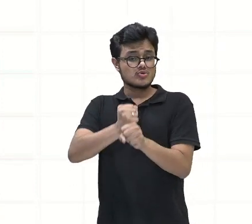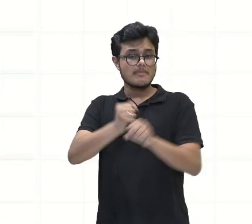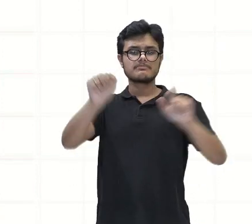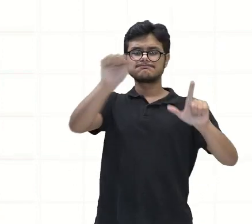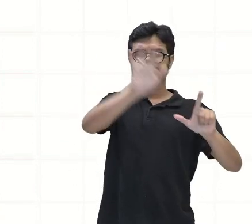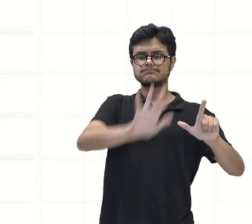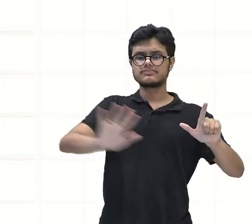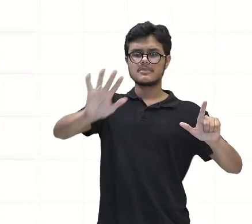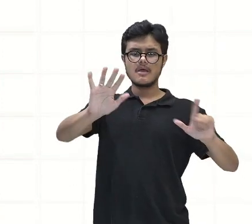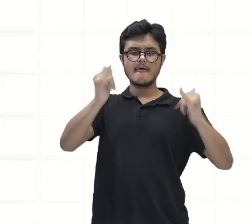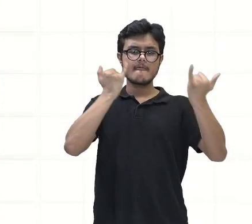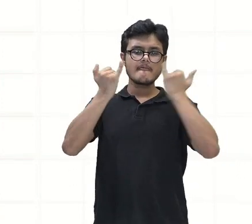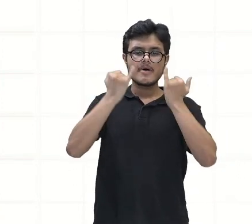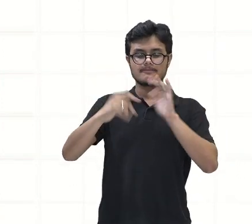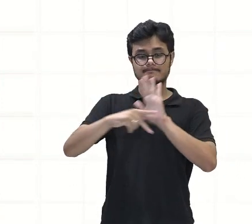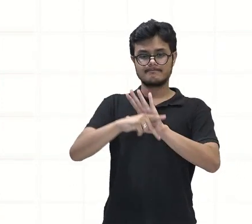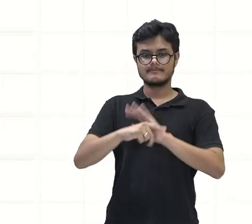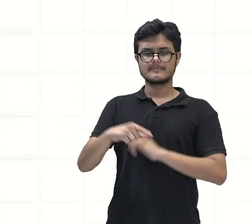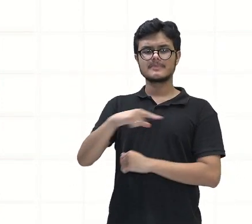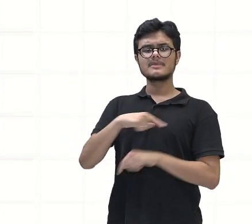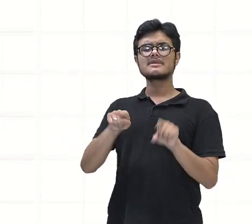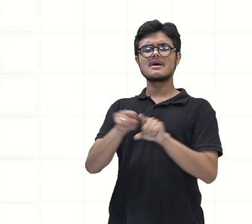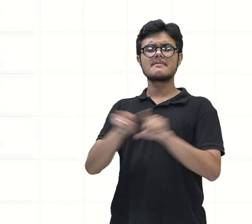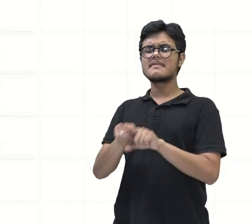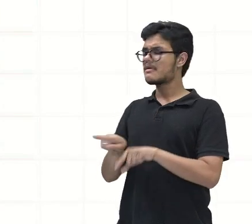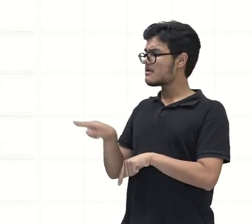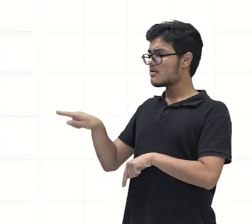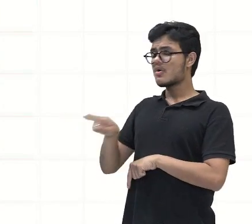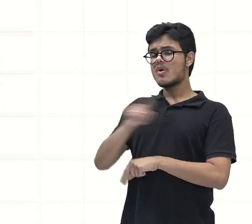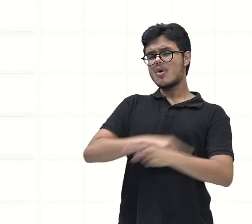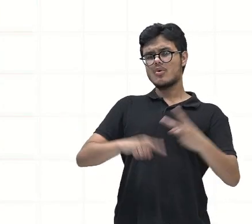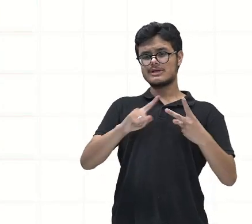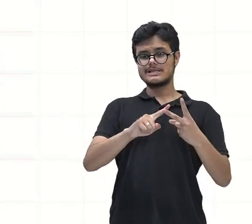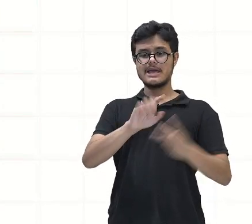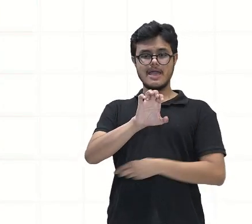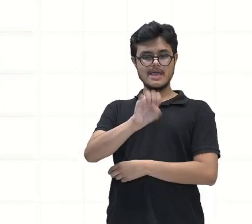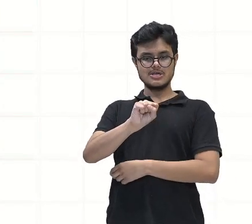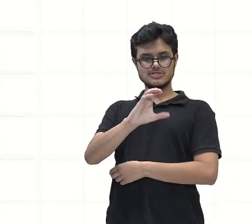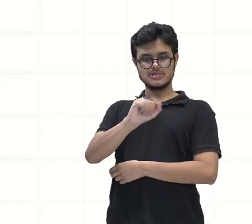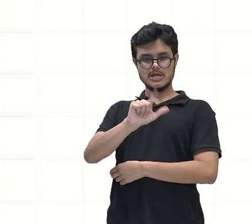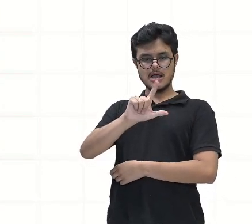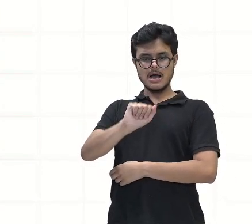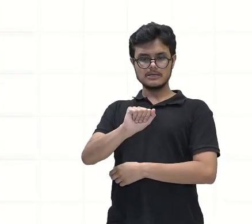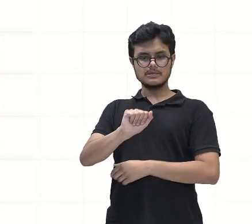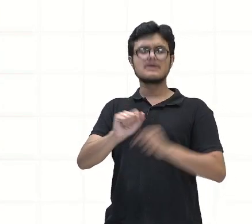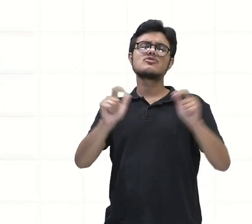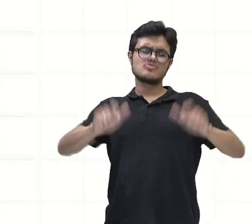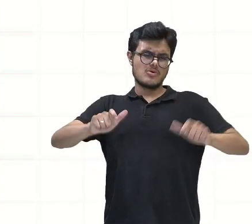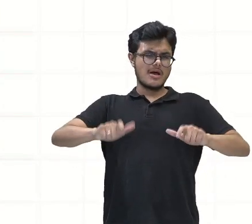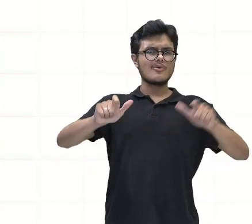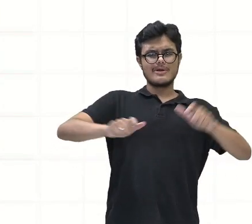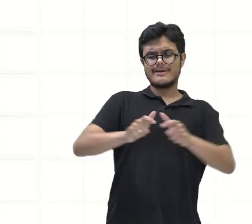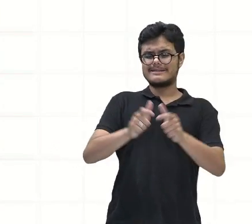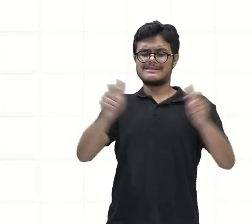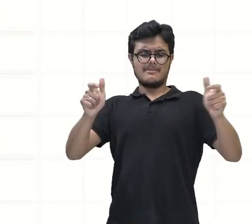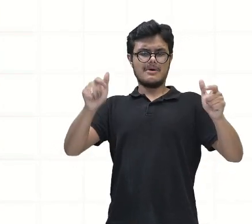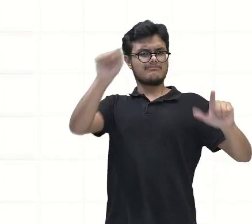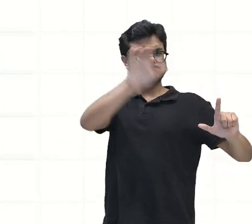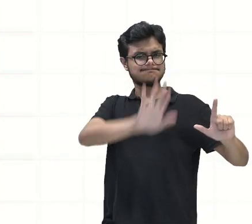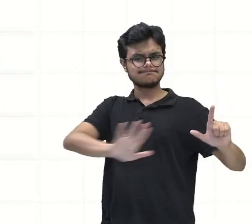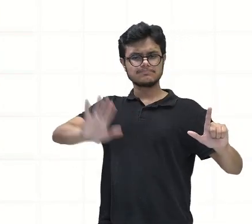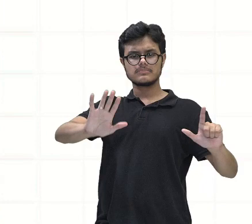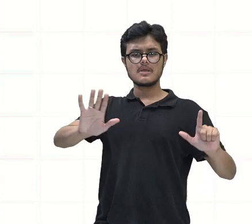e também nós temos essa escala do mapa Só lembrando aí né os elementos dos